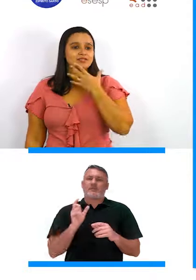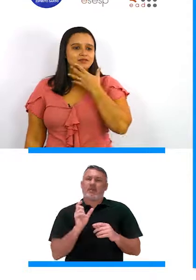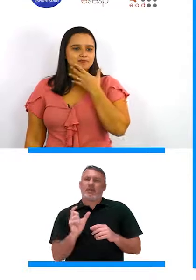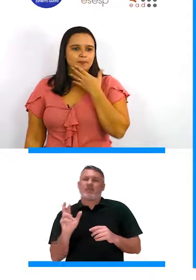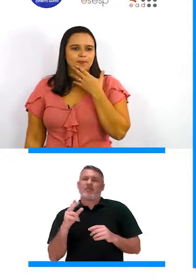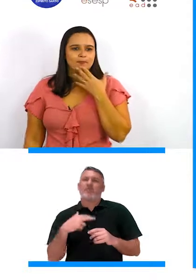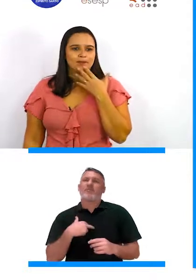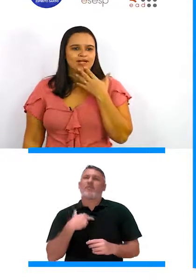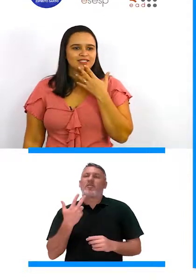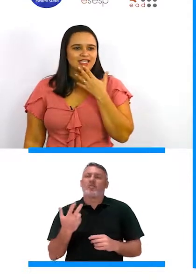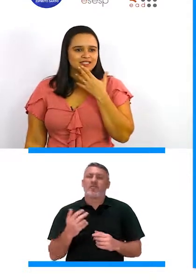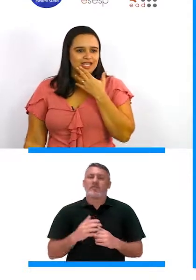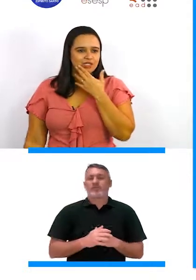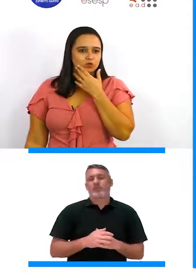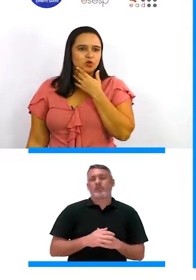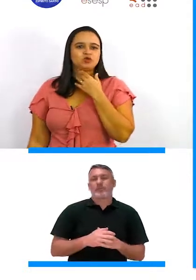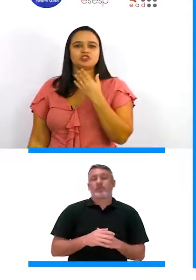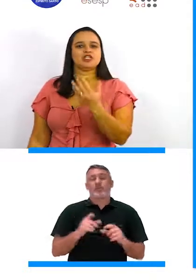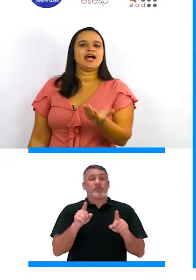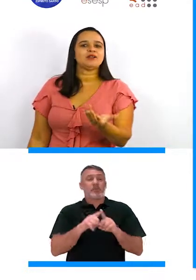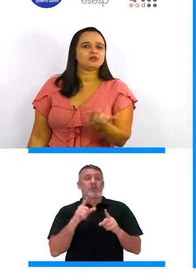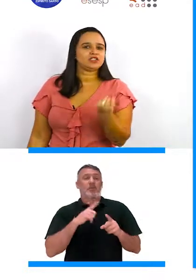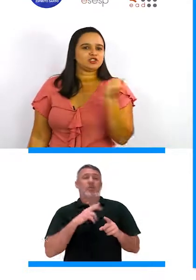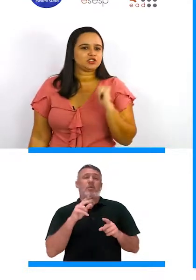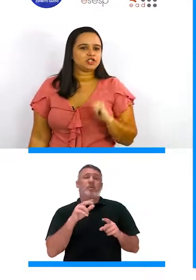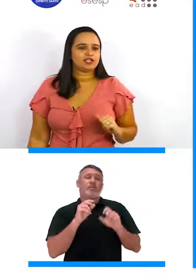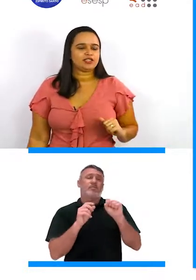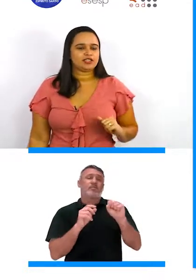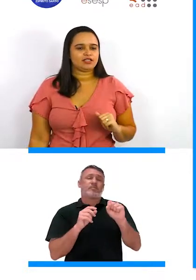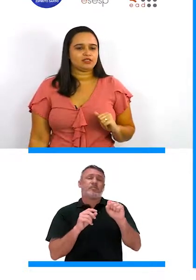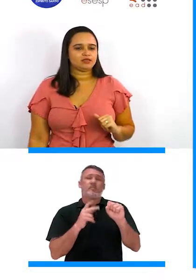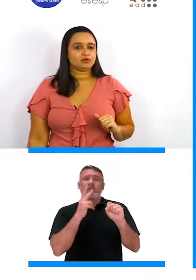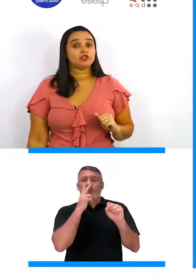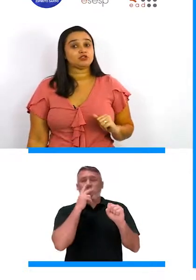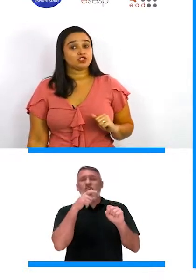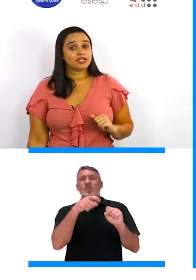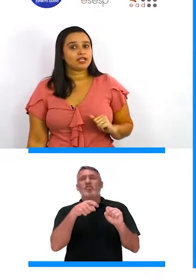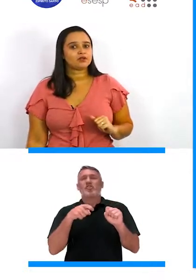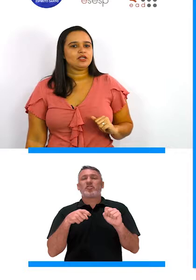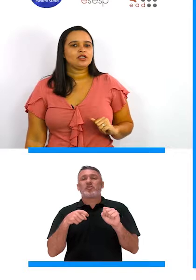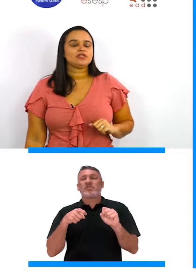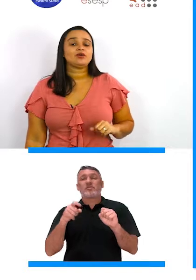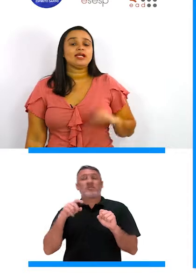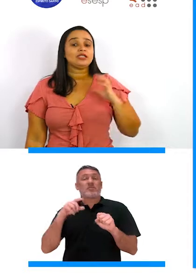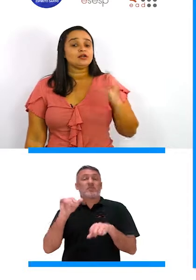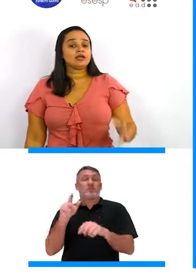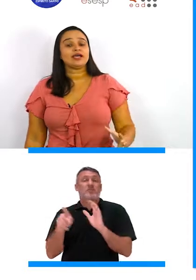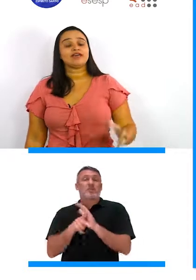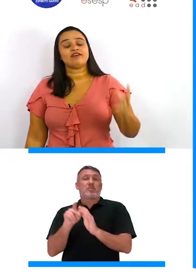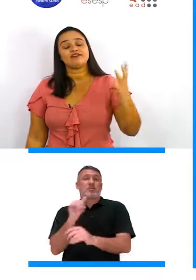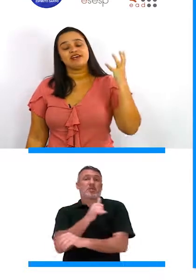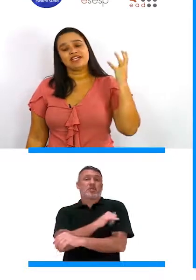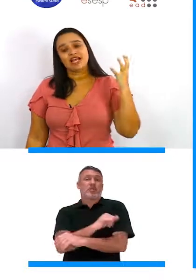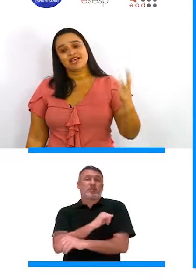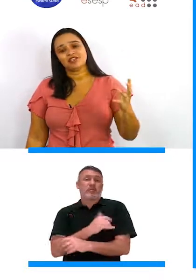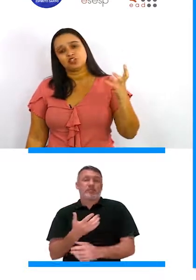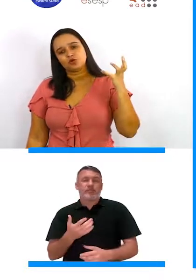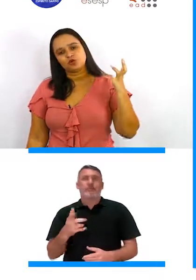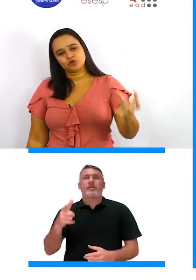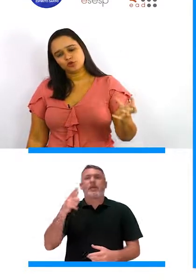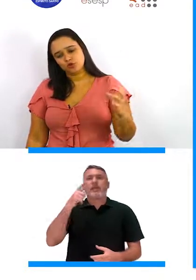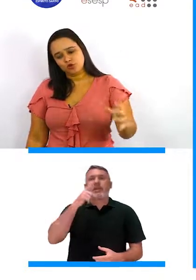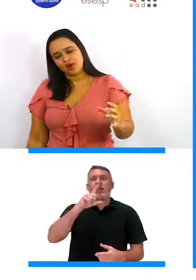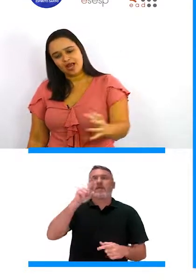o S palatalizado ou chiado que a gente tem no Rio de Janeiro. Então a língua ela vai variar